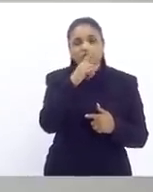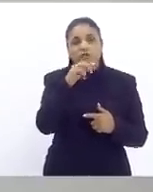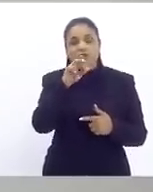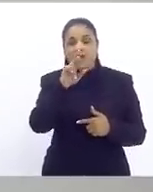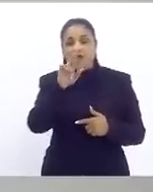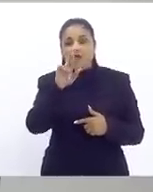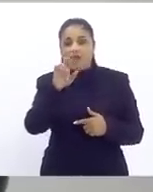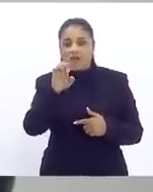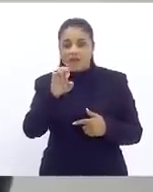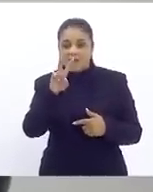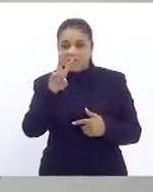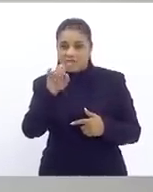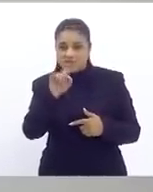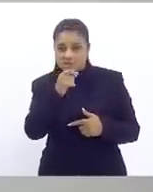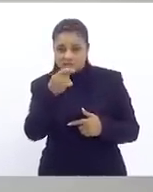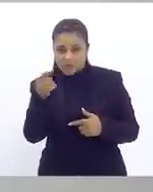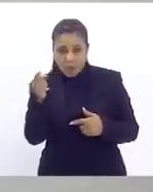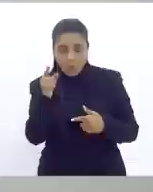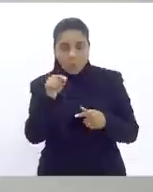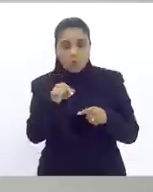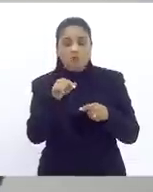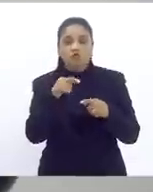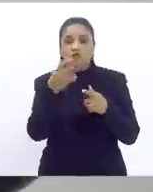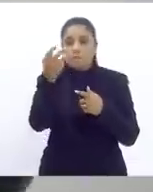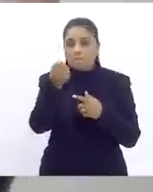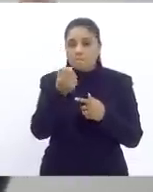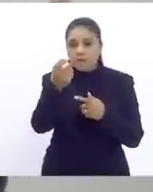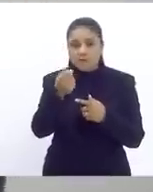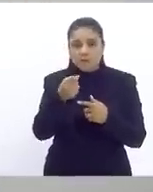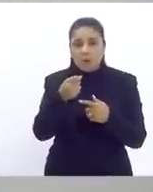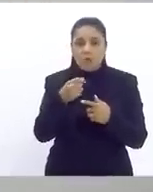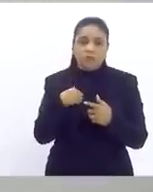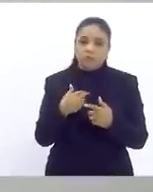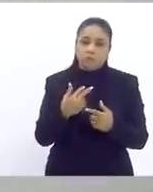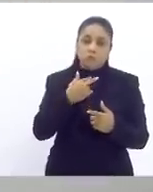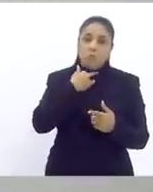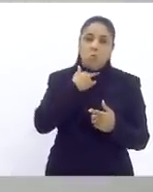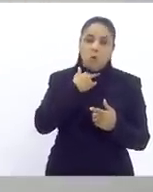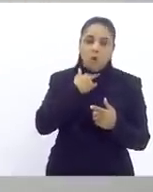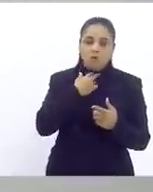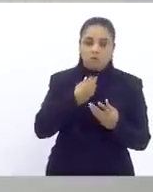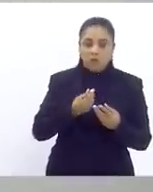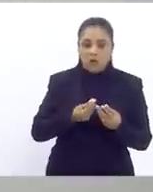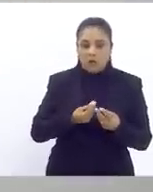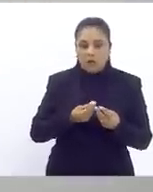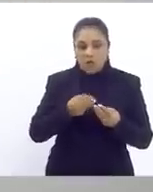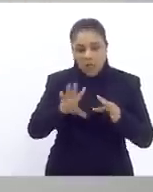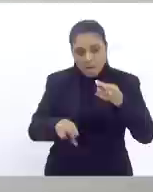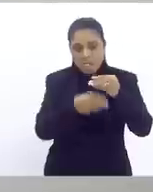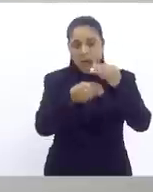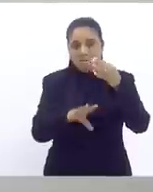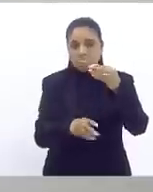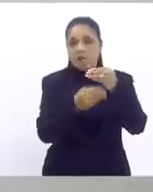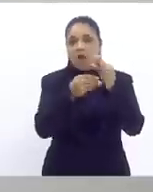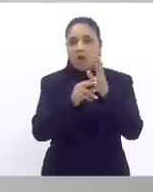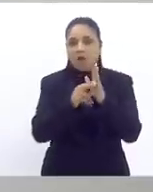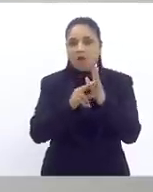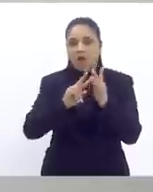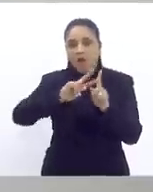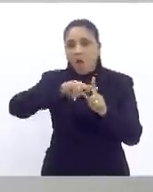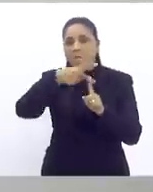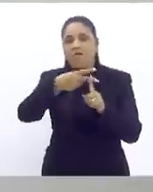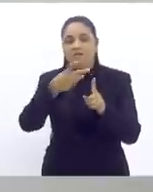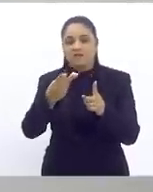quando se falta informações também não pode ser leviano em sair dando aumento sem critério visto até o estado